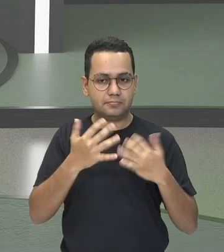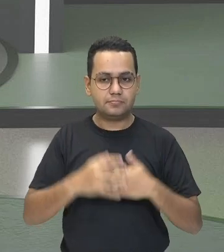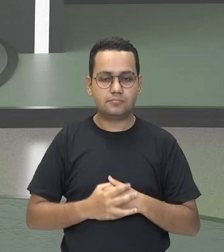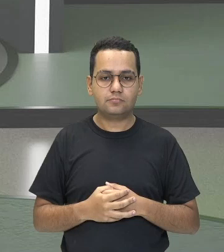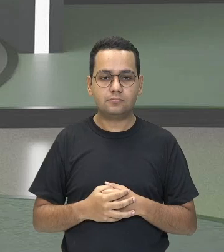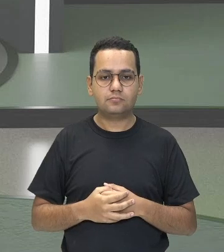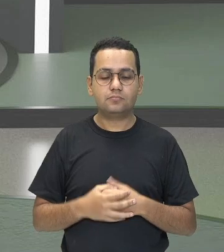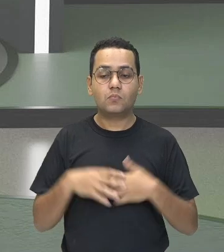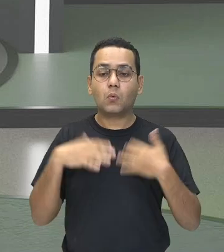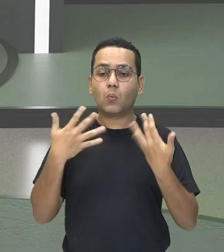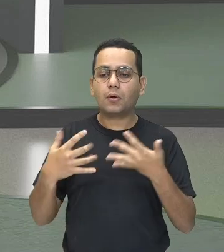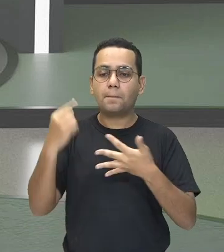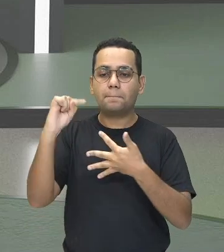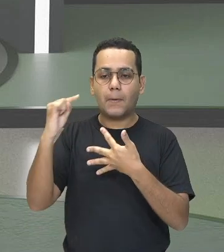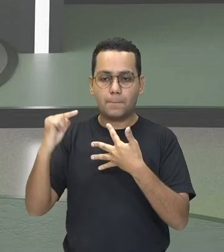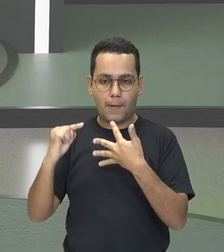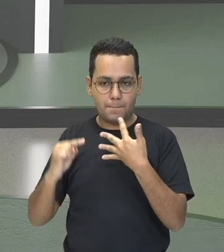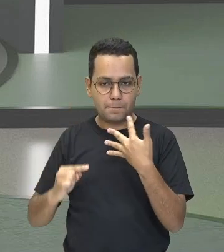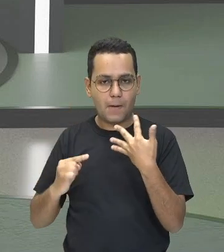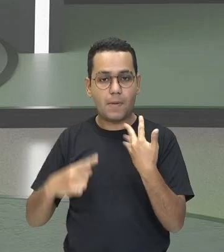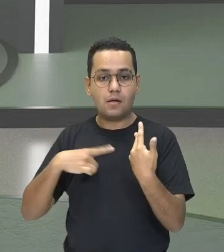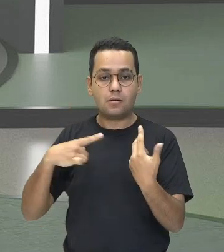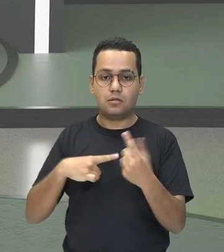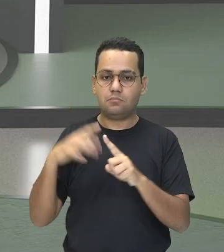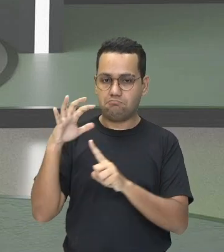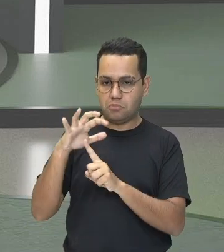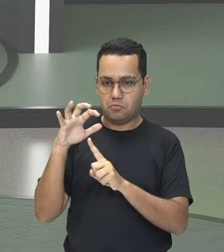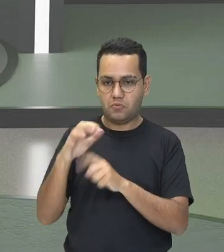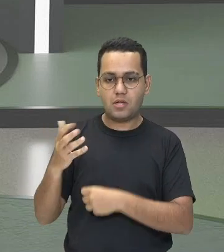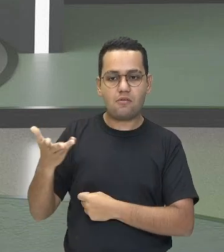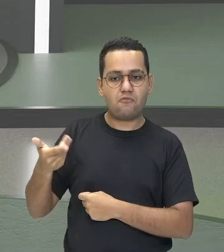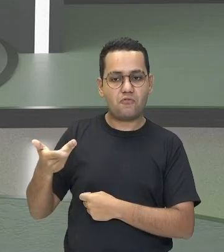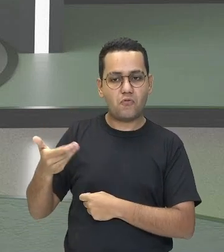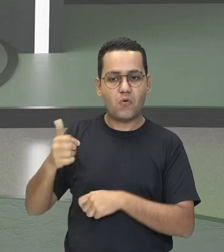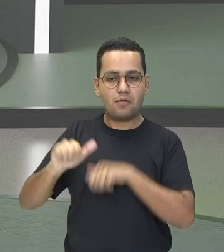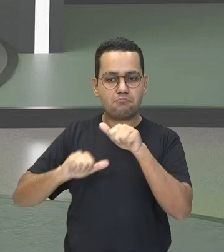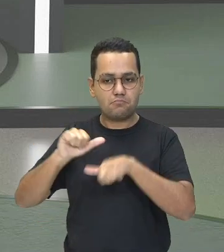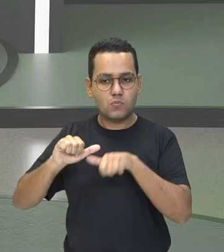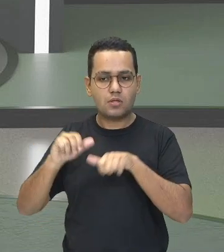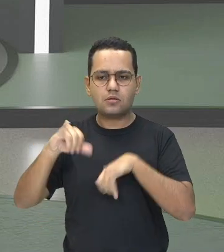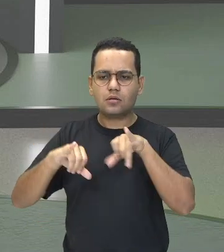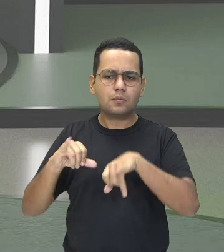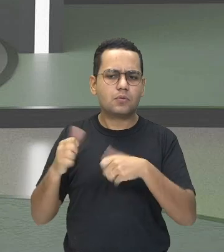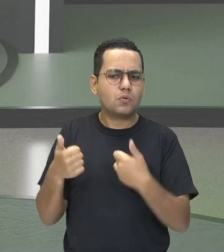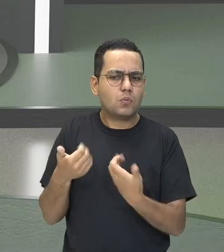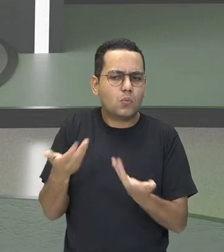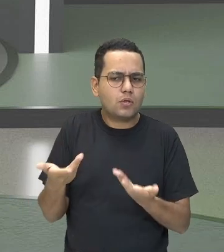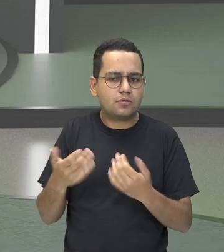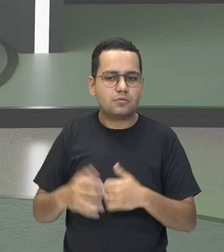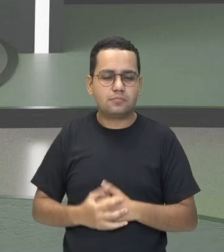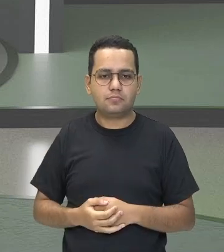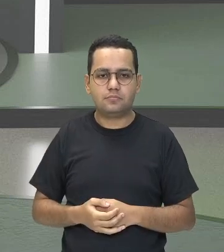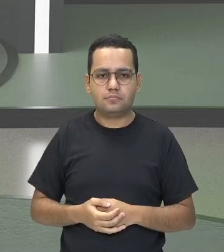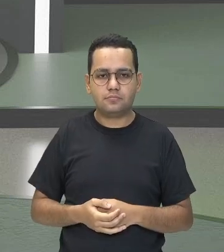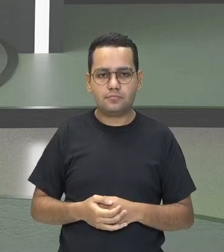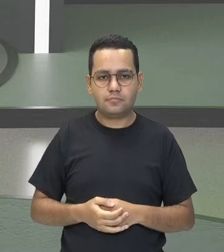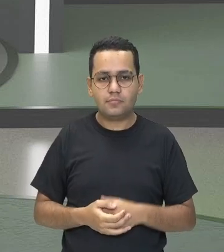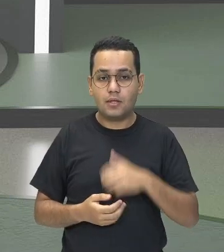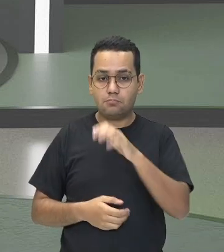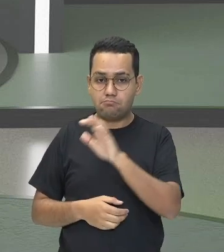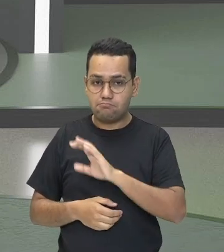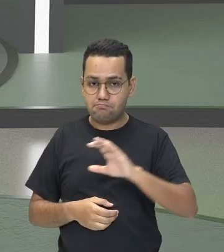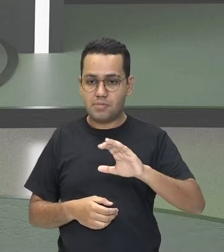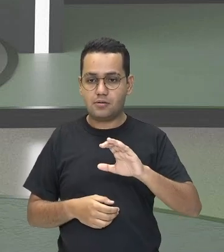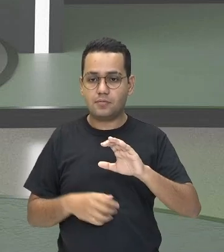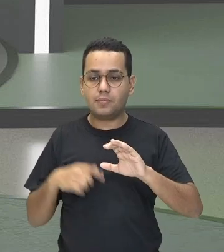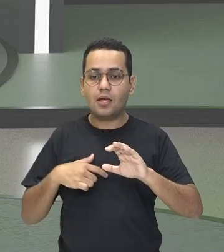podem acelerar essa reação química nós temos outros Aqui nós temos ali temperatura então quando eu aumento a